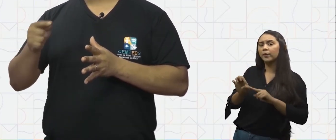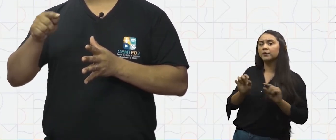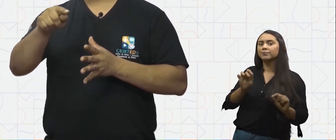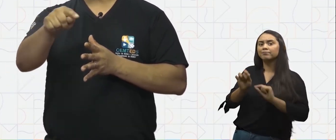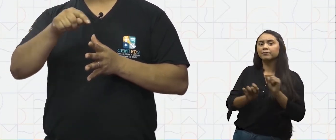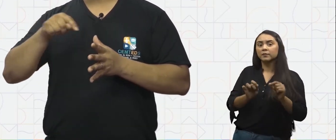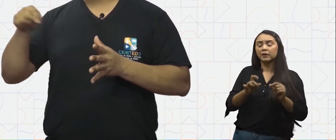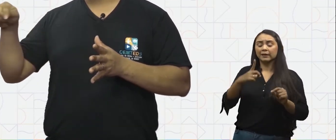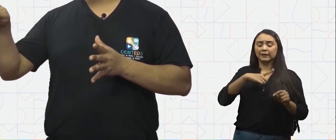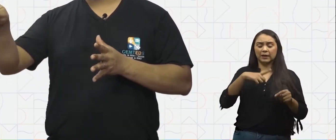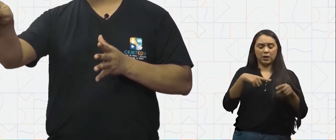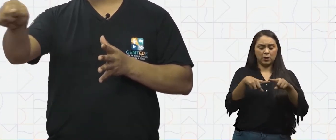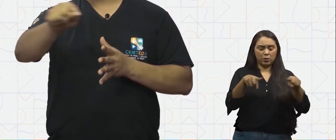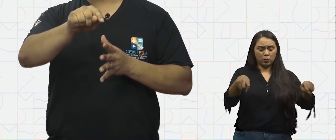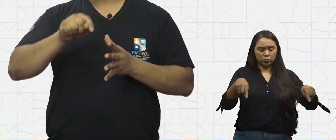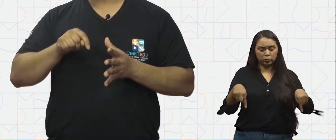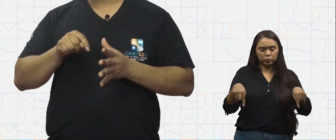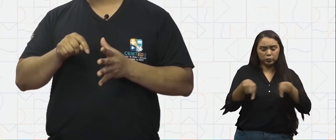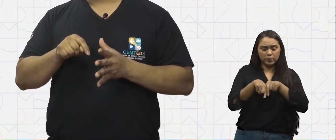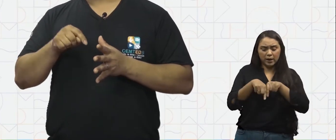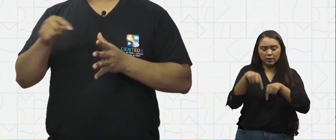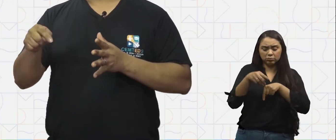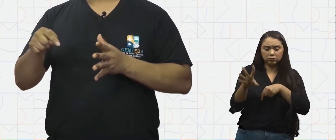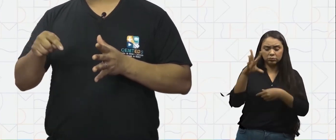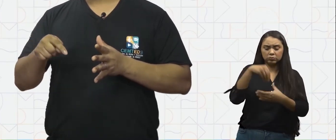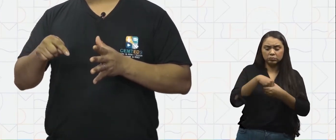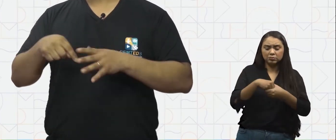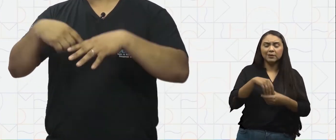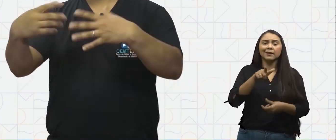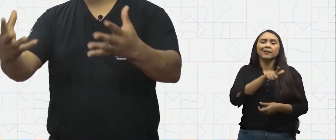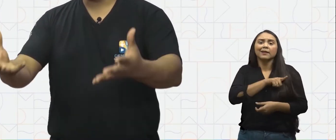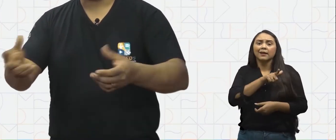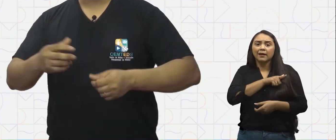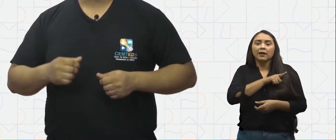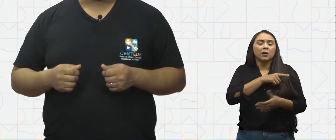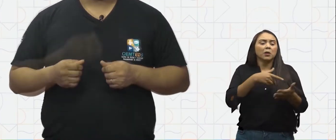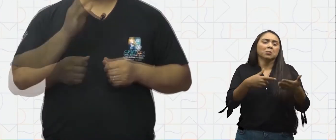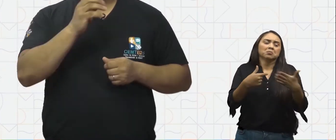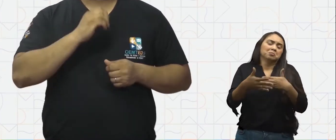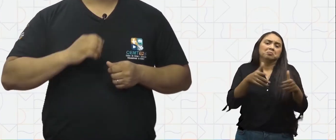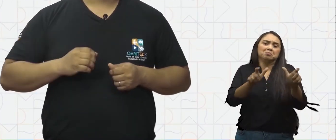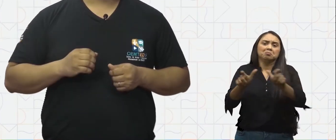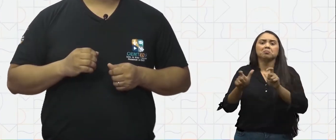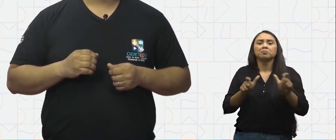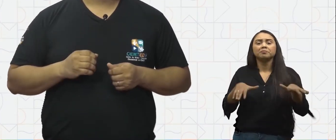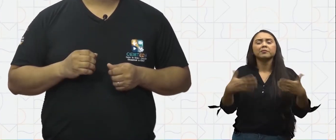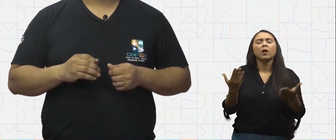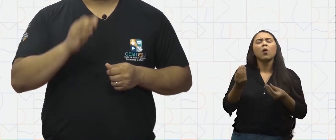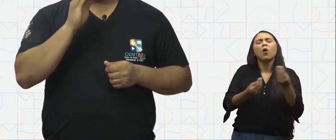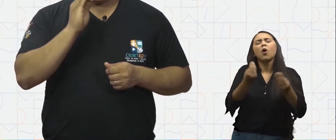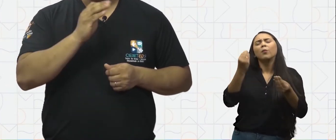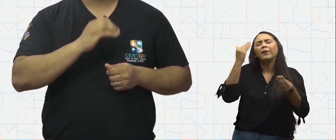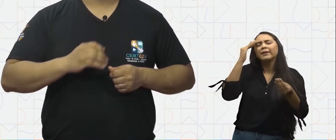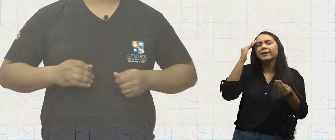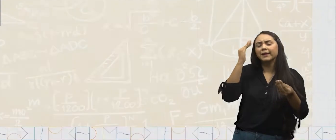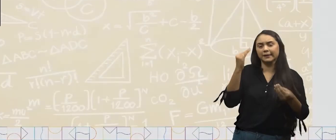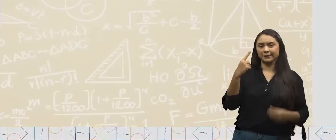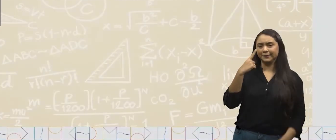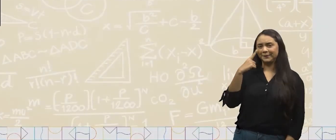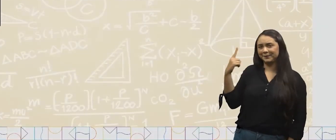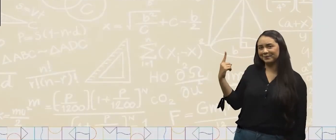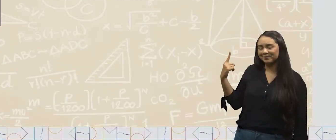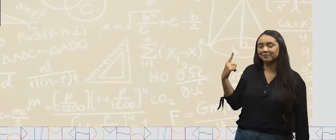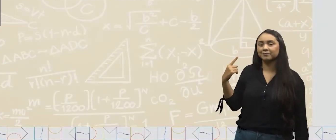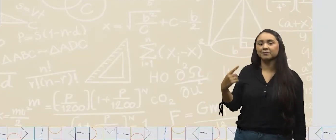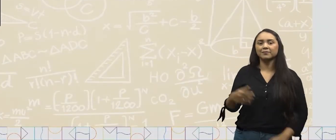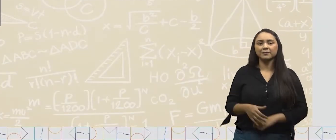quanto de espaço um recipiente ocupa em um determinado lugar. Vamos entender melhor isso aí. Acompanhe. Para